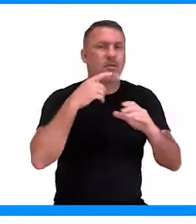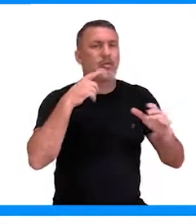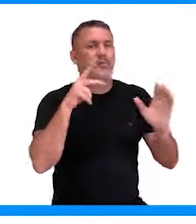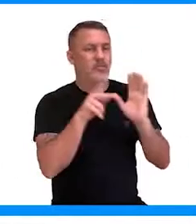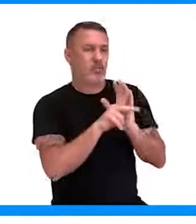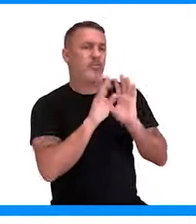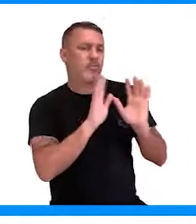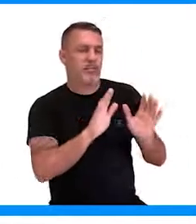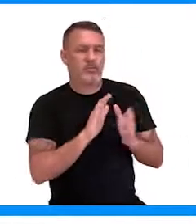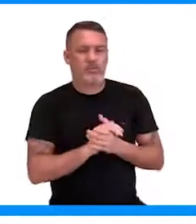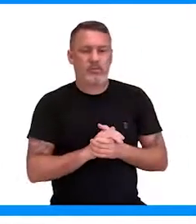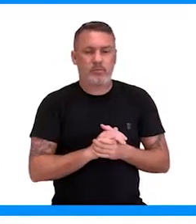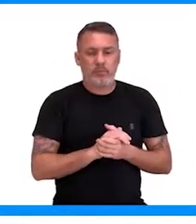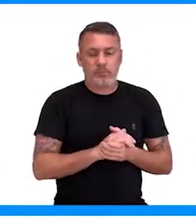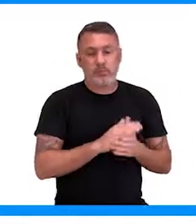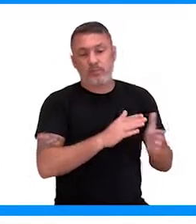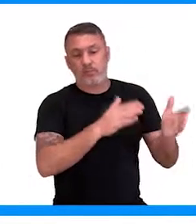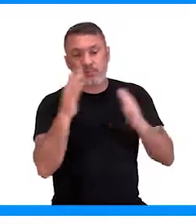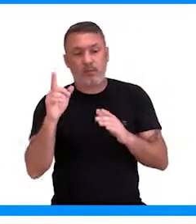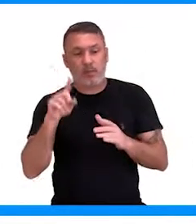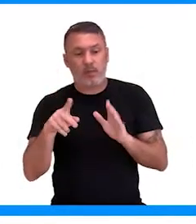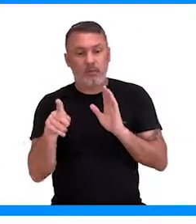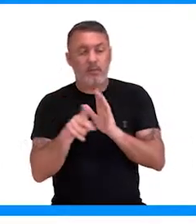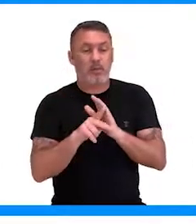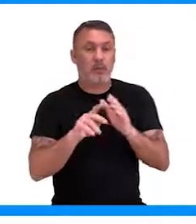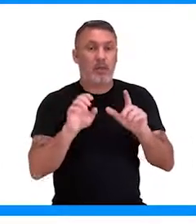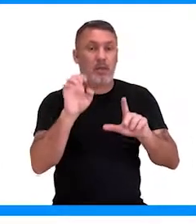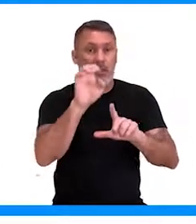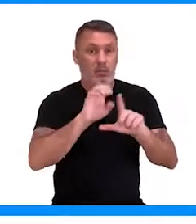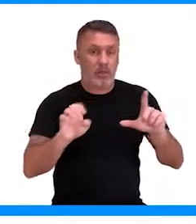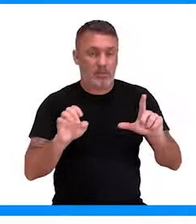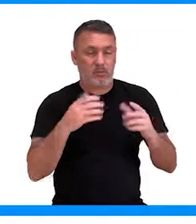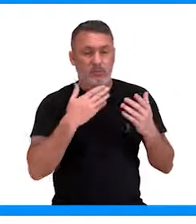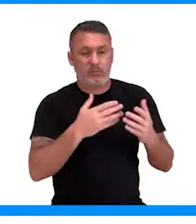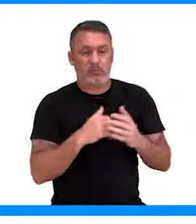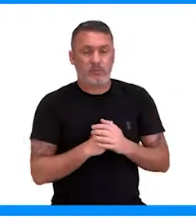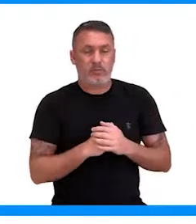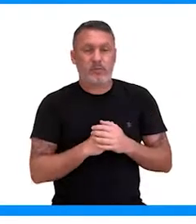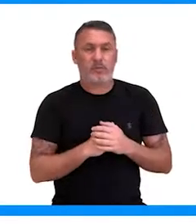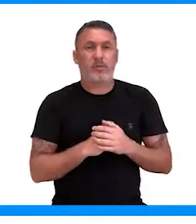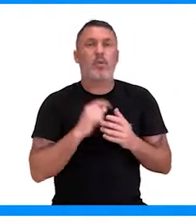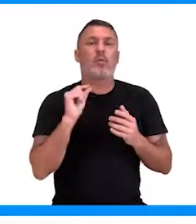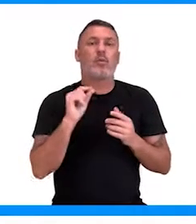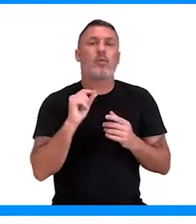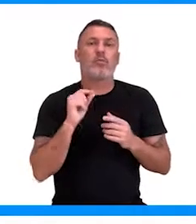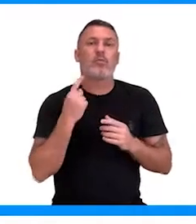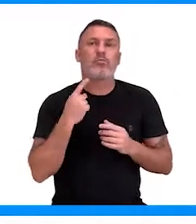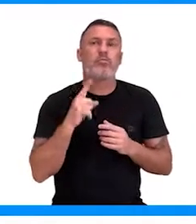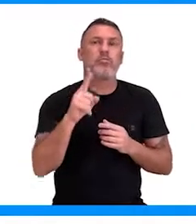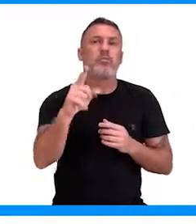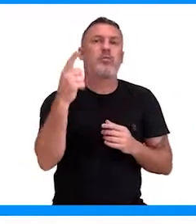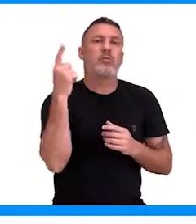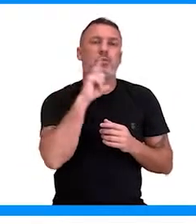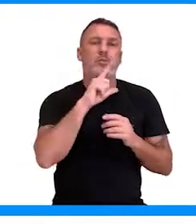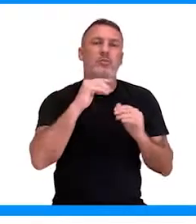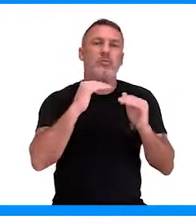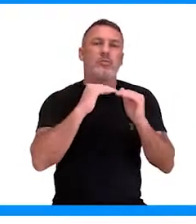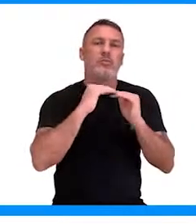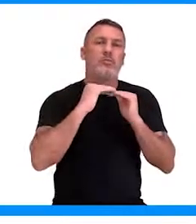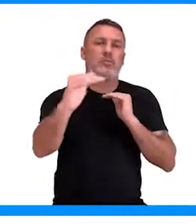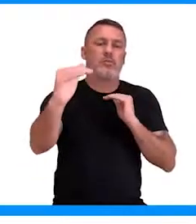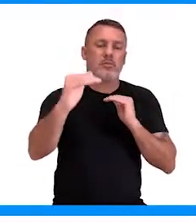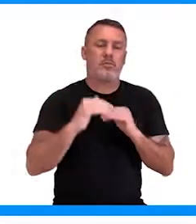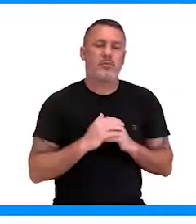engenharia. E aí você vai chegar nessa equação de alcance. Alcance horizontal. Ah, mas professora,